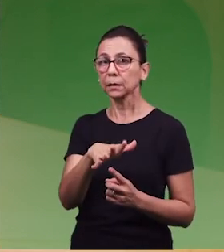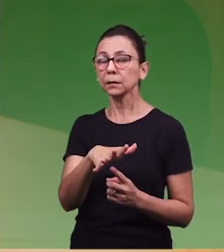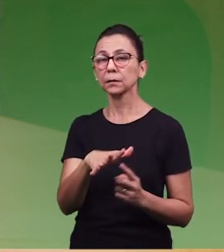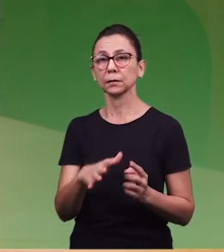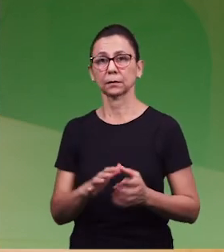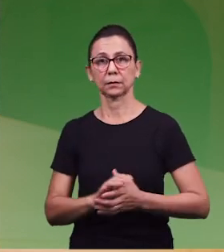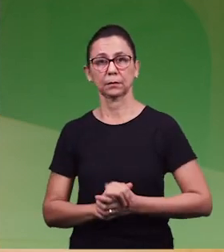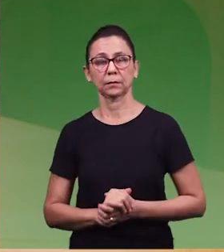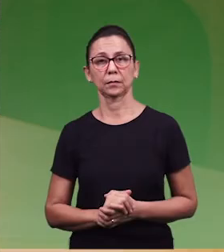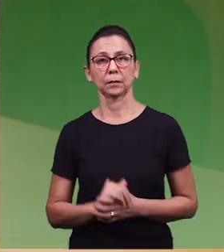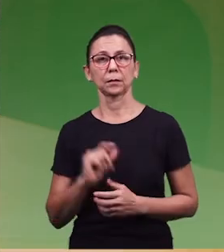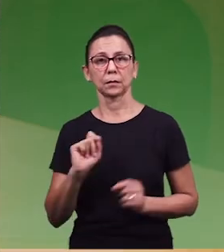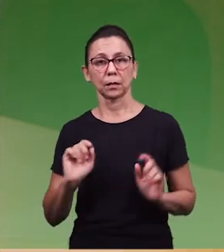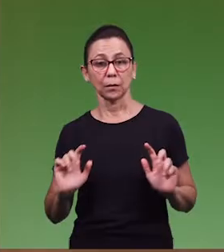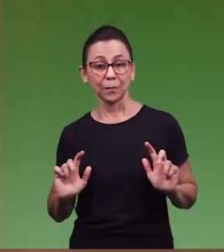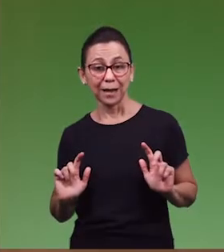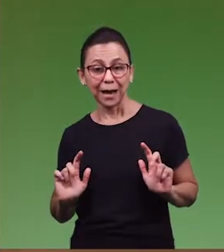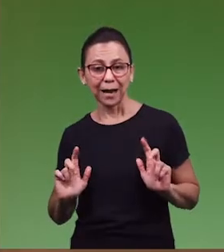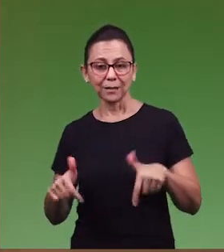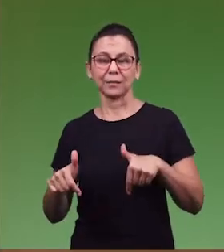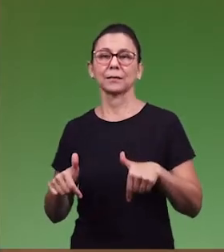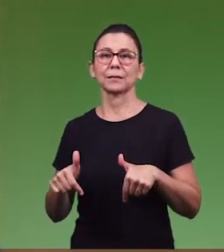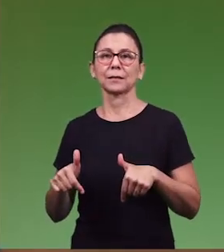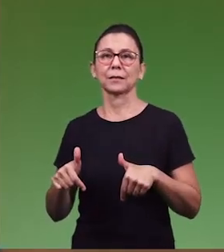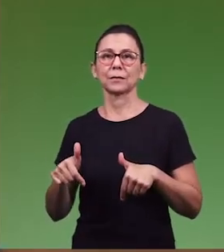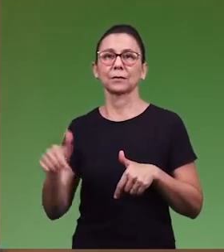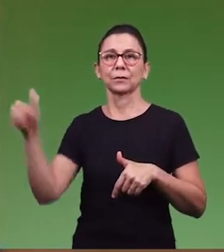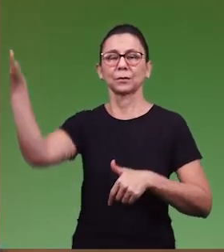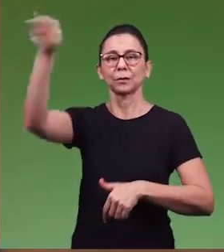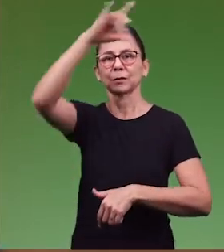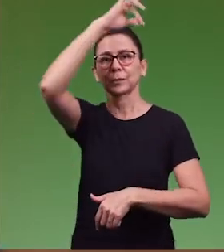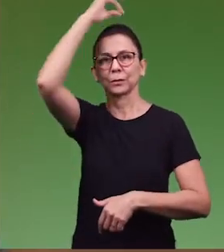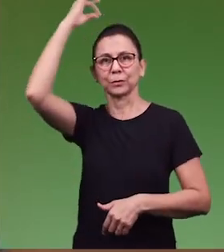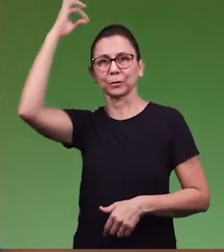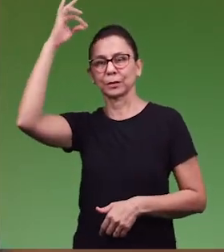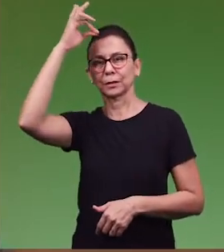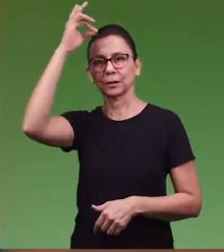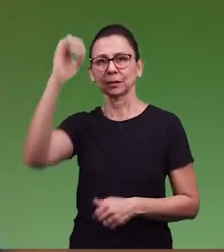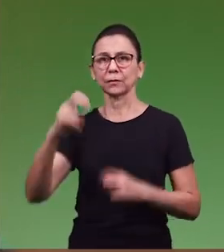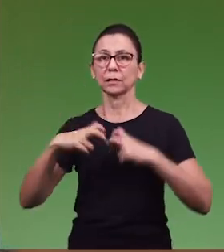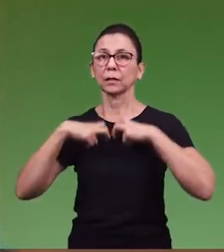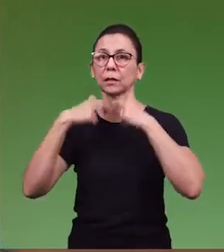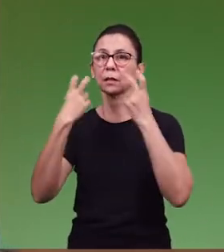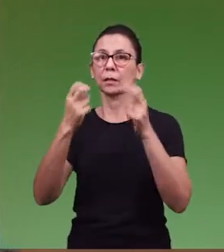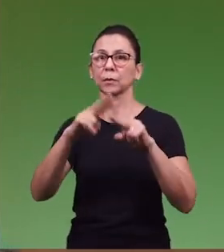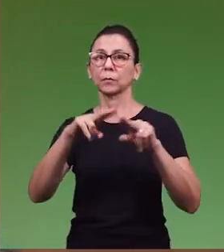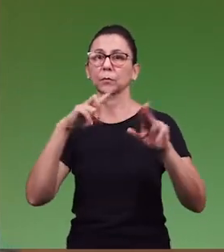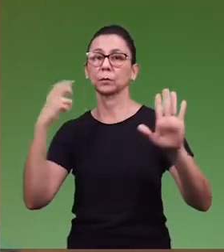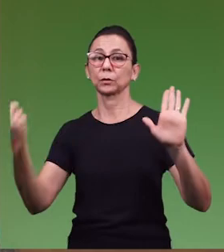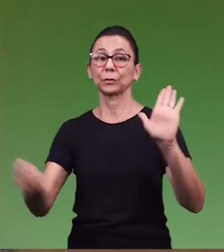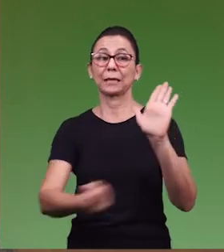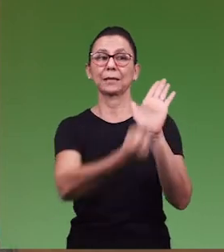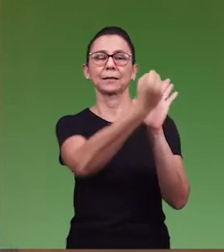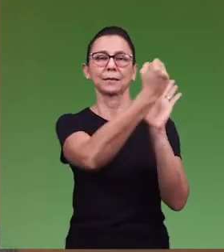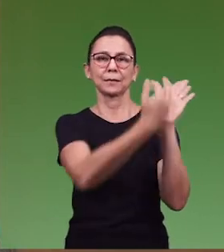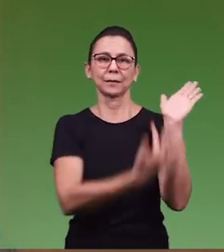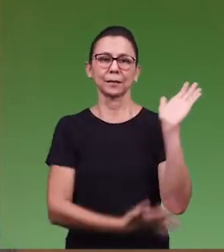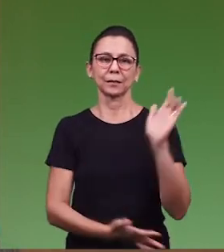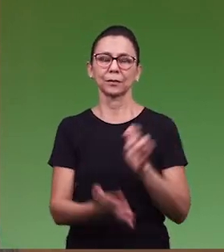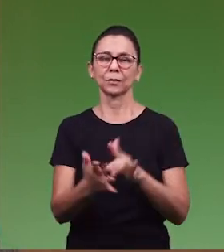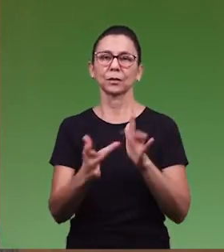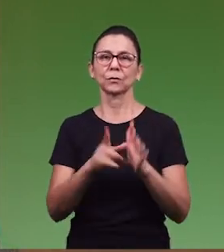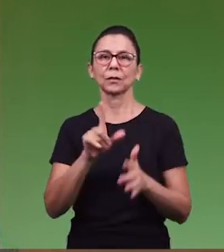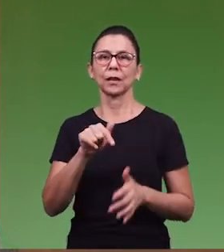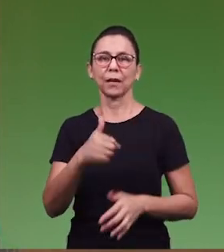Santo, ação de vida, porque o clamor é pelo sangue de Jesus. O sangue está relacionado à vida, e a vida é a operação do Espírito Santo no meio